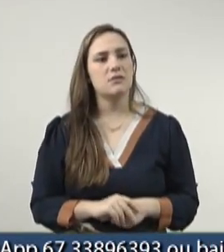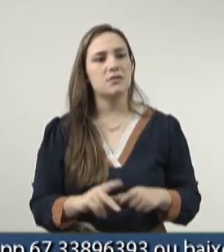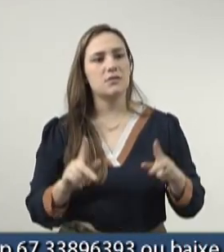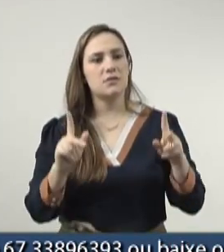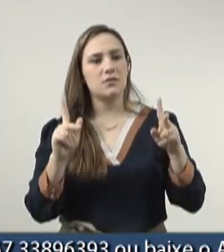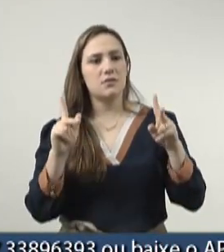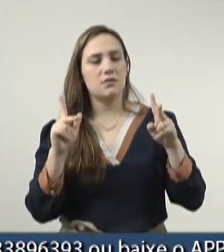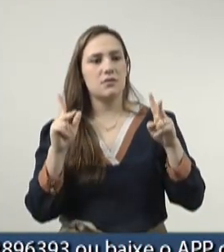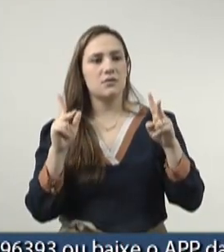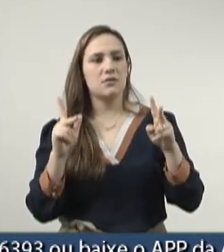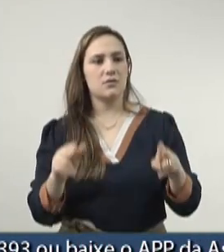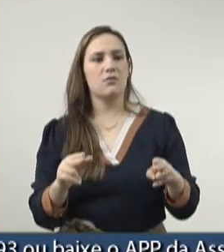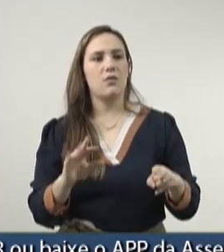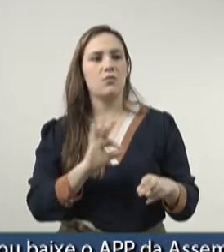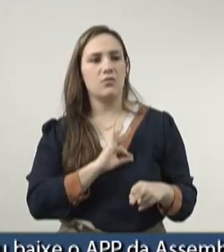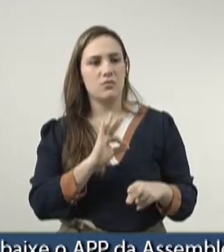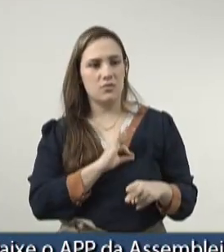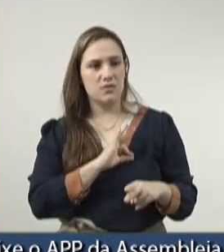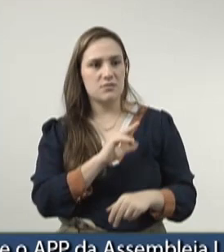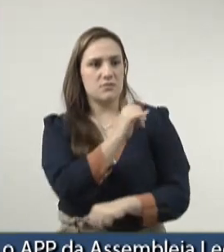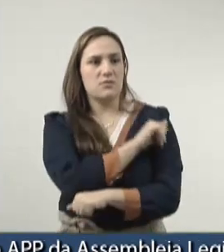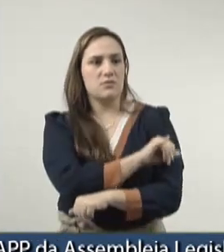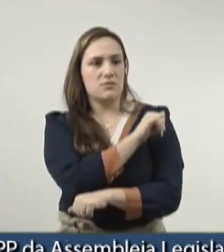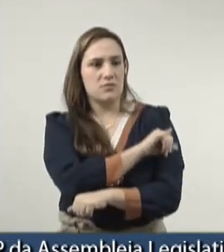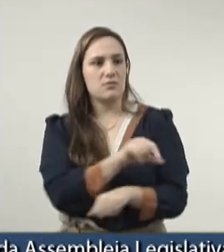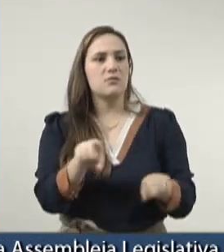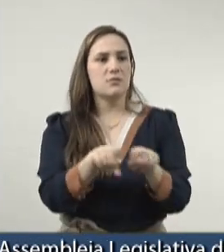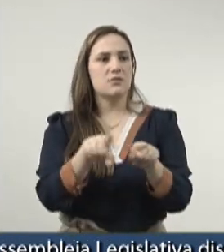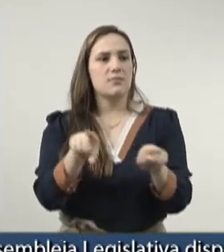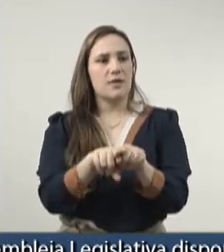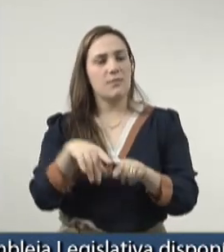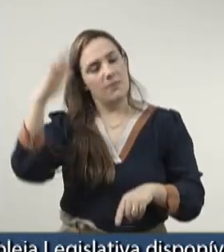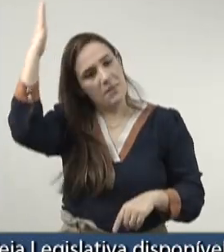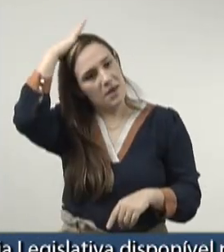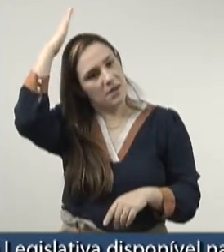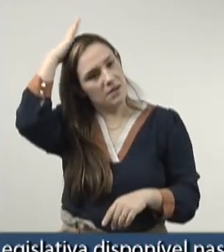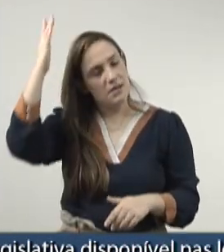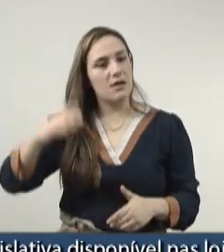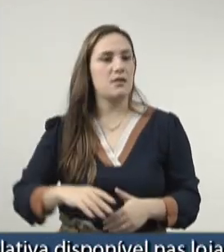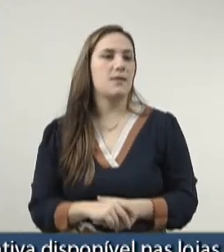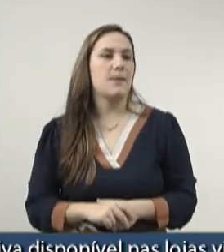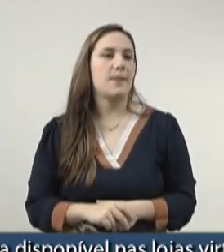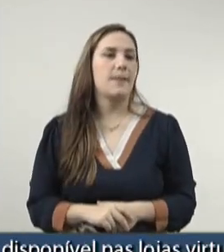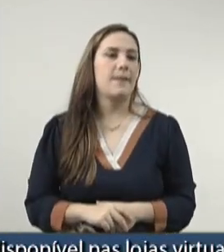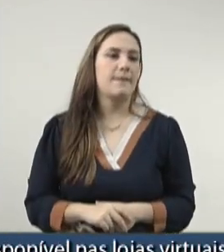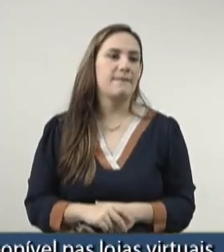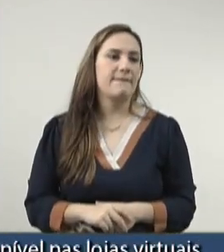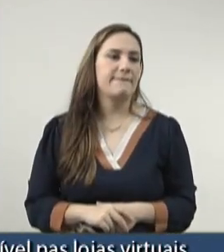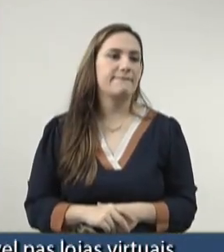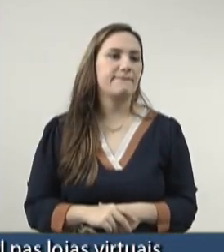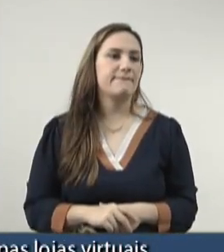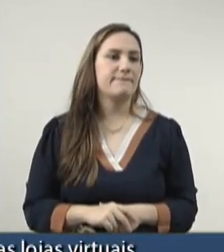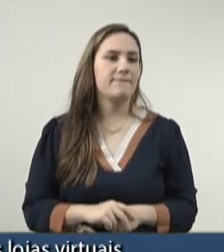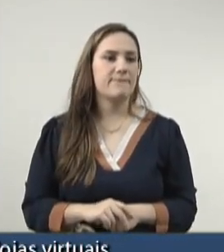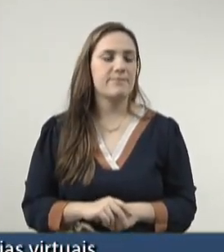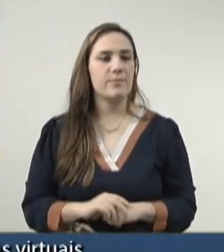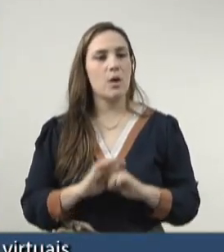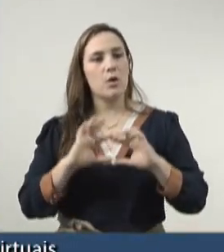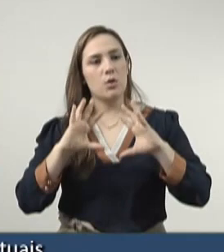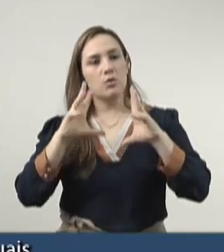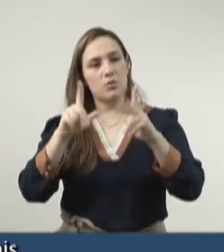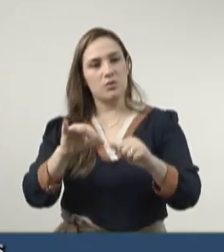dos estados do Rio de Janeiro e do Paraná. Todos esses policiais trabalham em